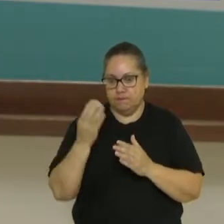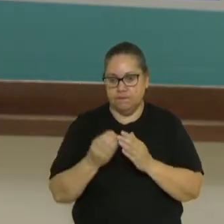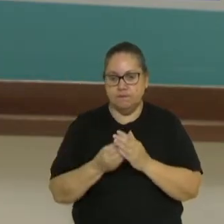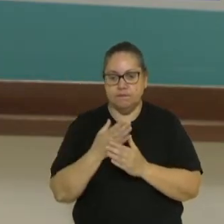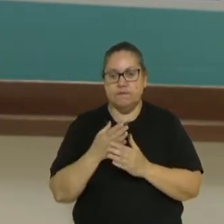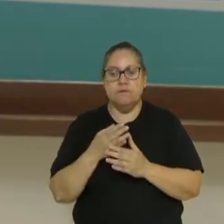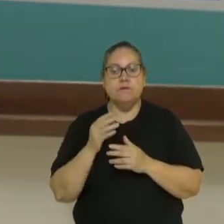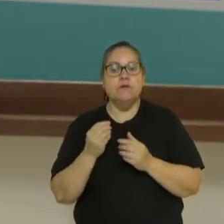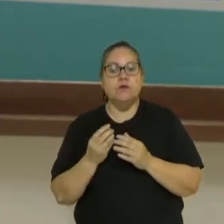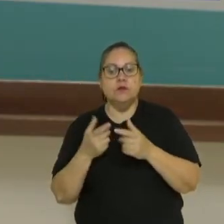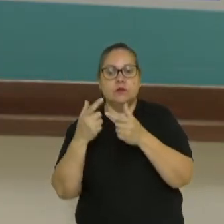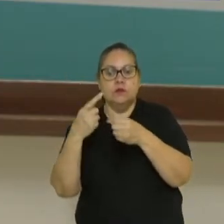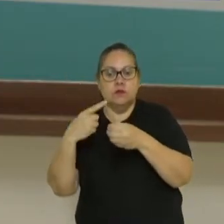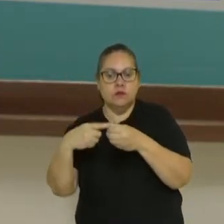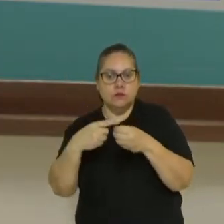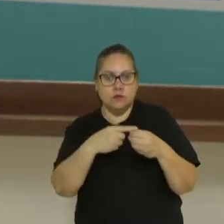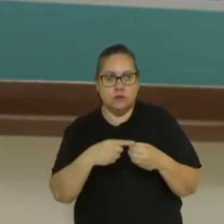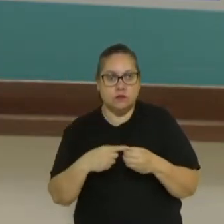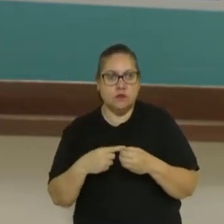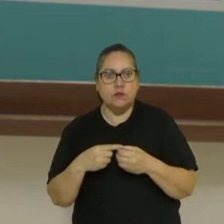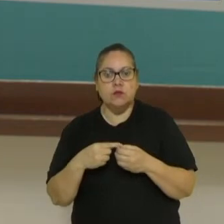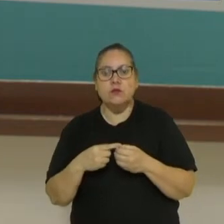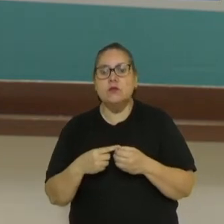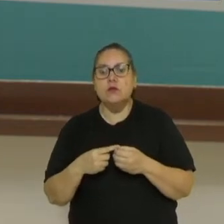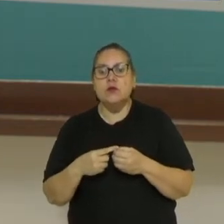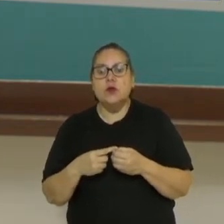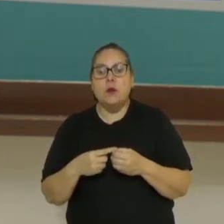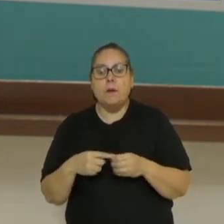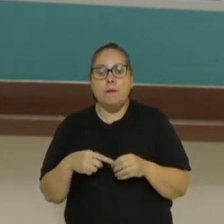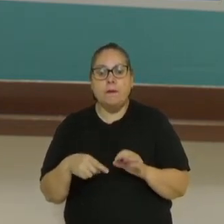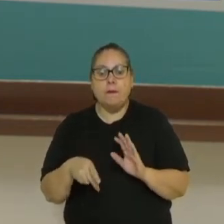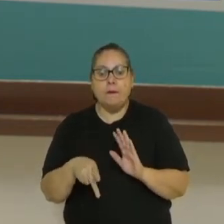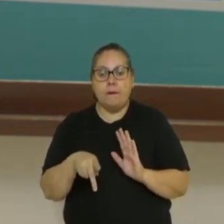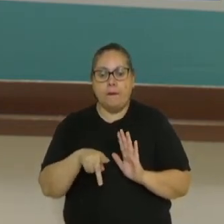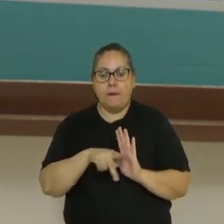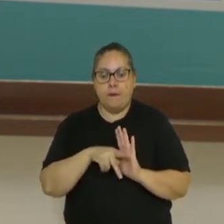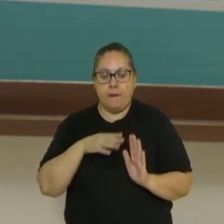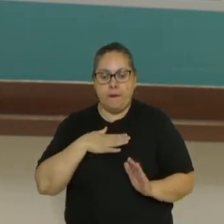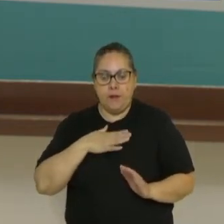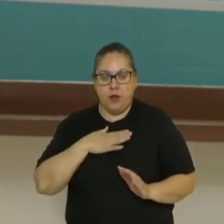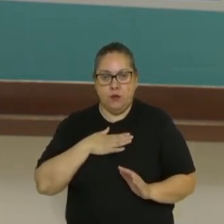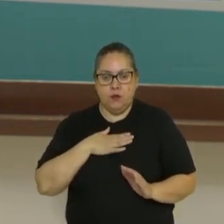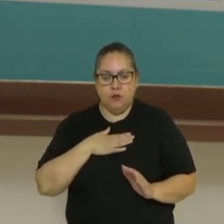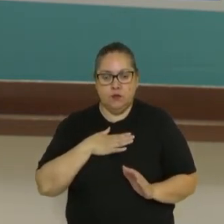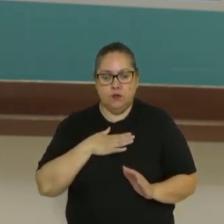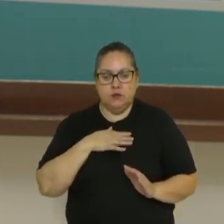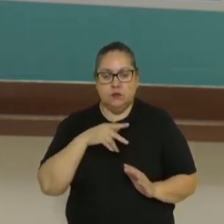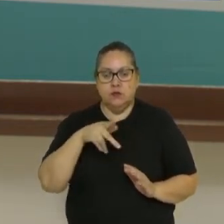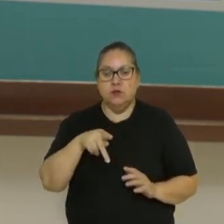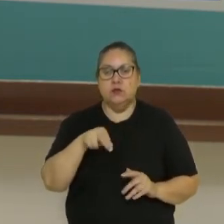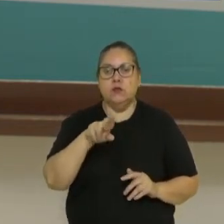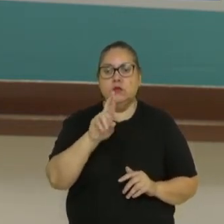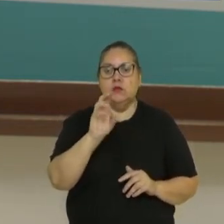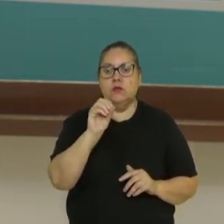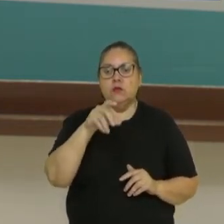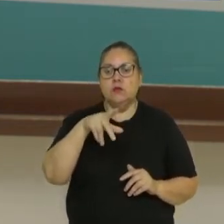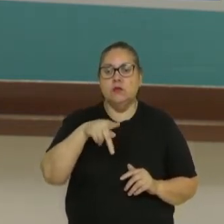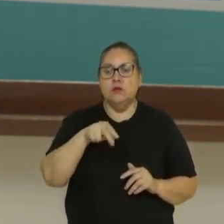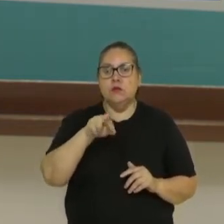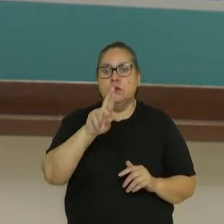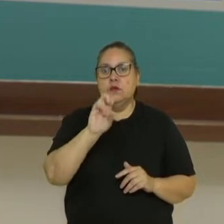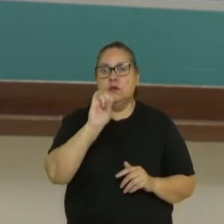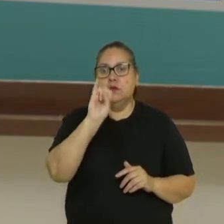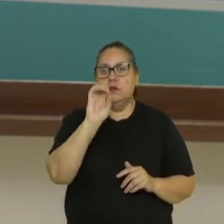dos burgos é justamente a propriedade privada. Lembra que antes eu falei das terras